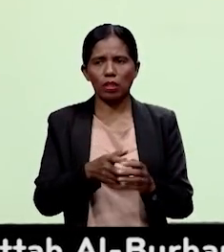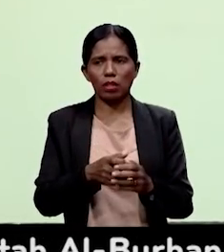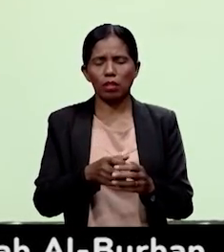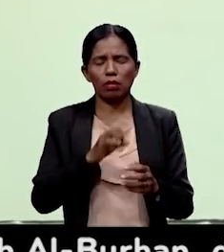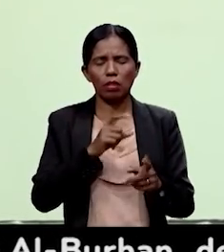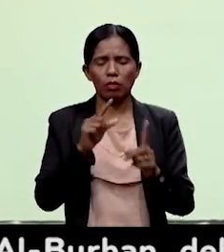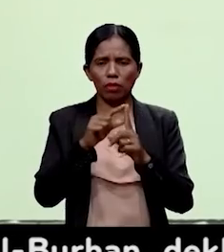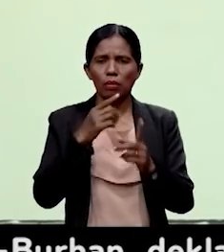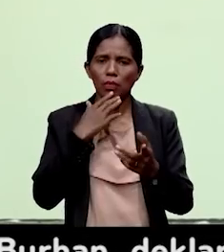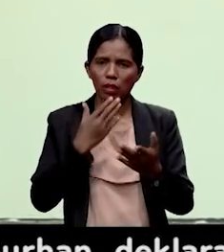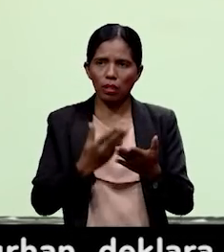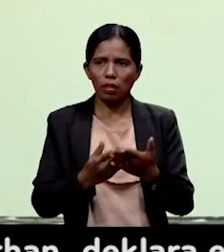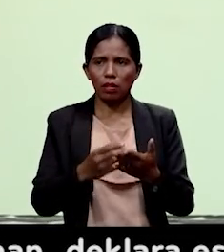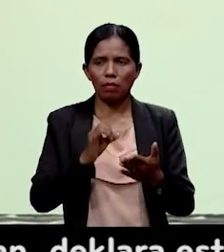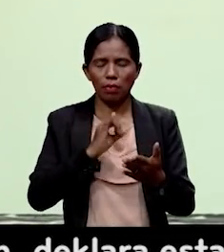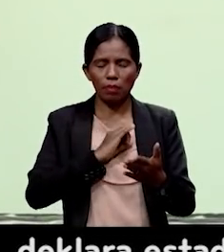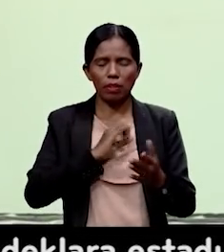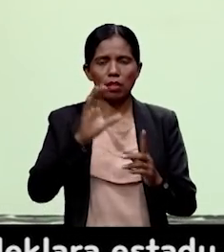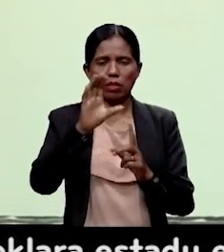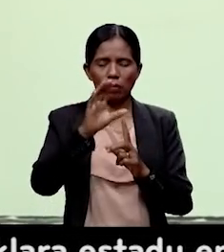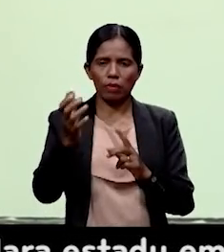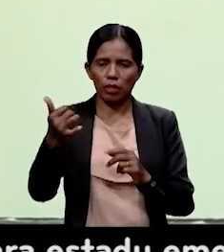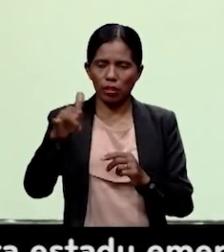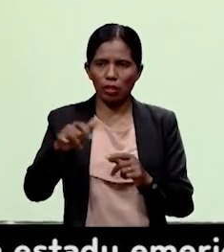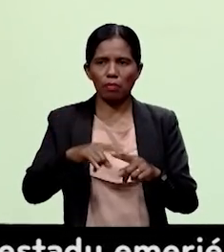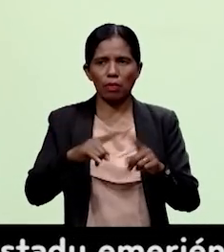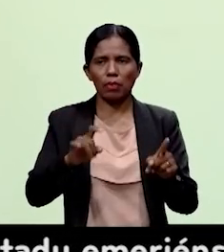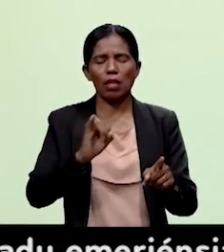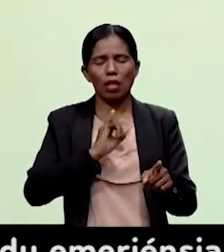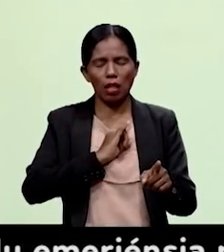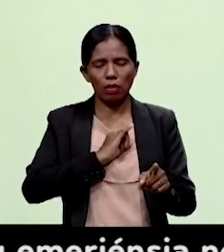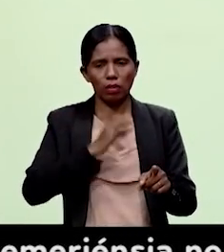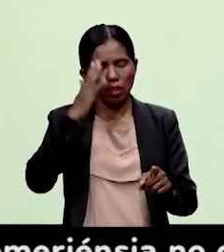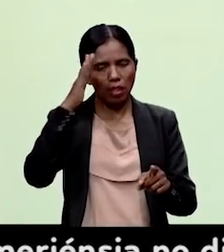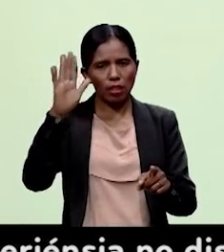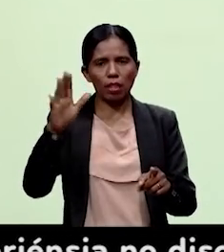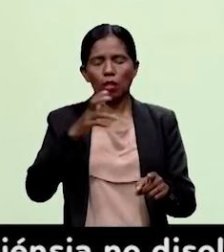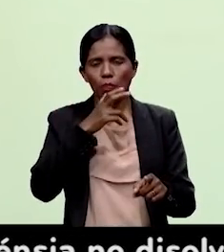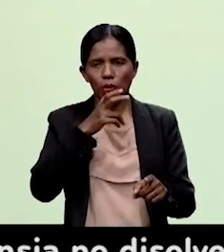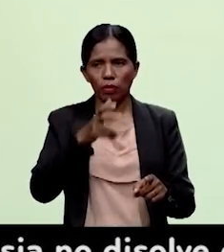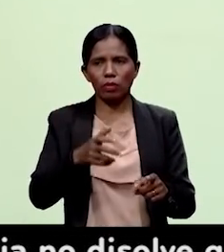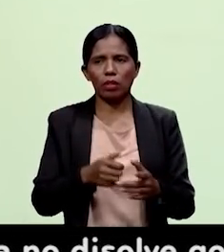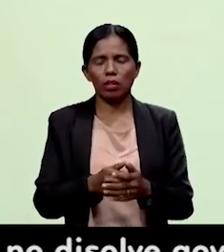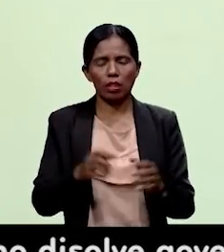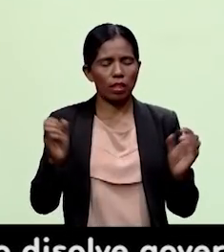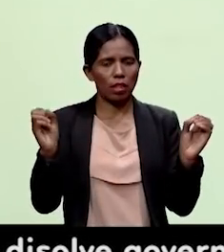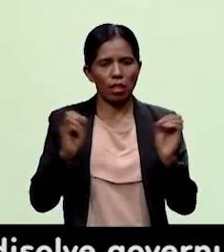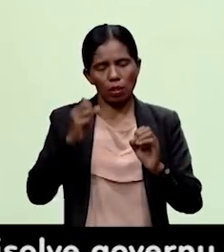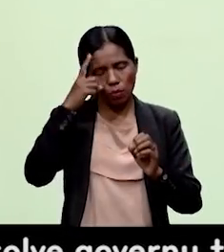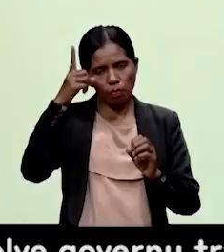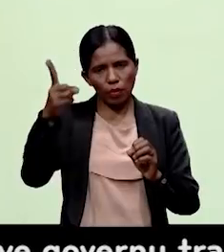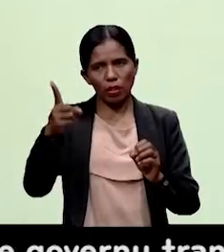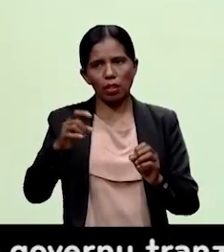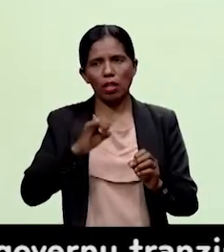Midar, barra unha gulunsira, mas é barra unha de bela entende português, la compreende,